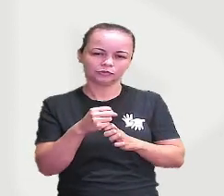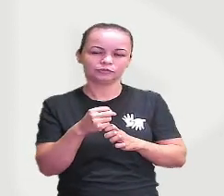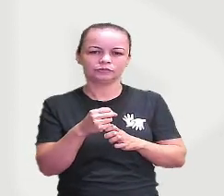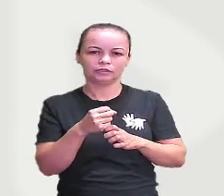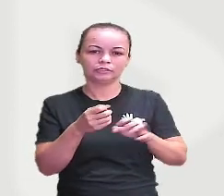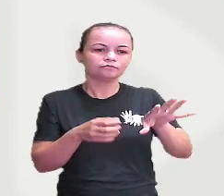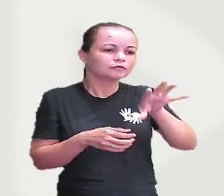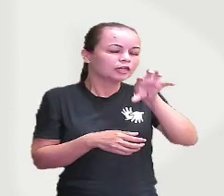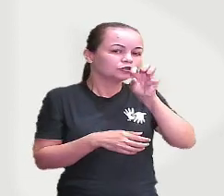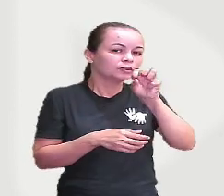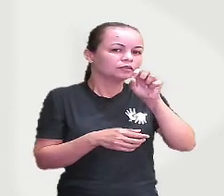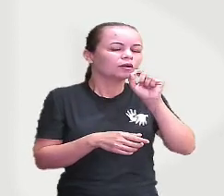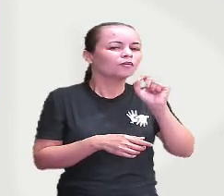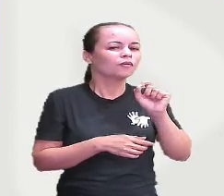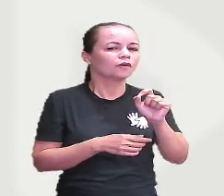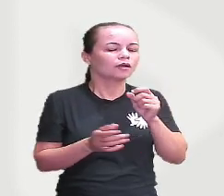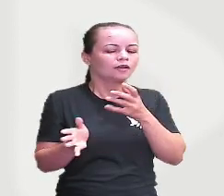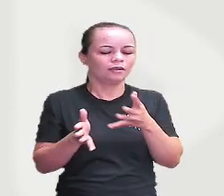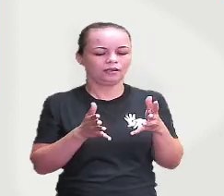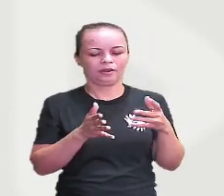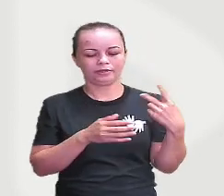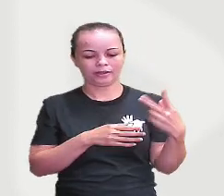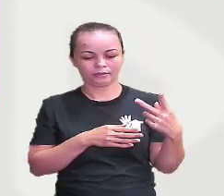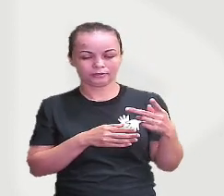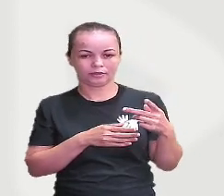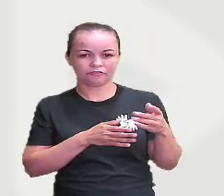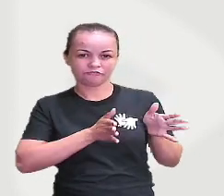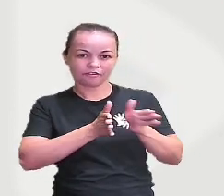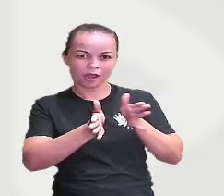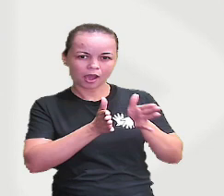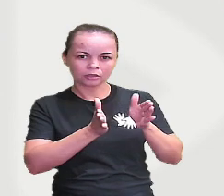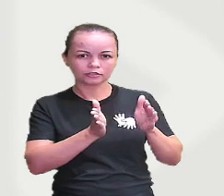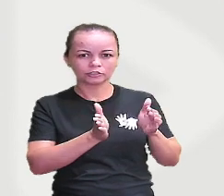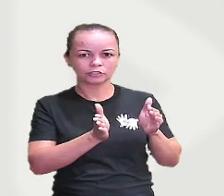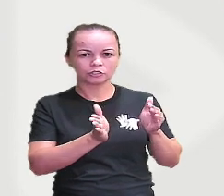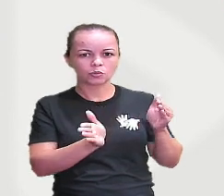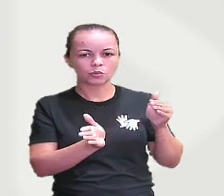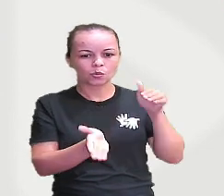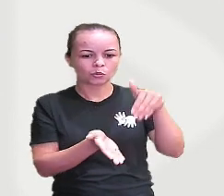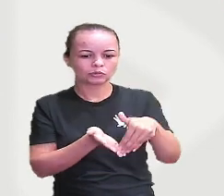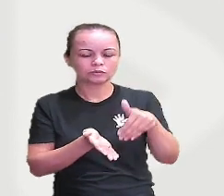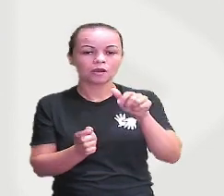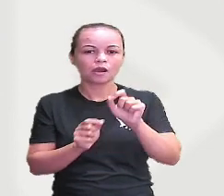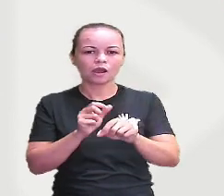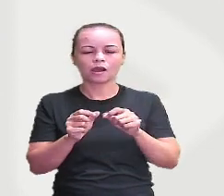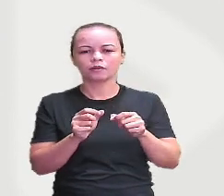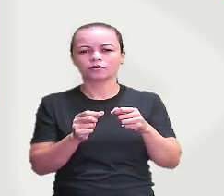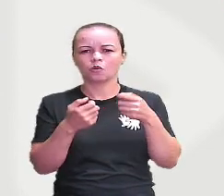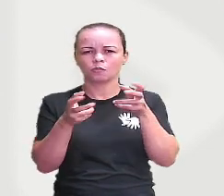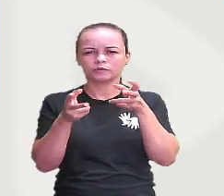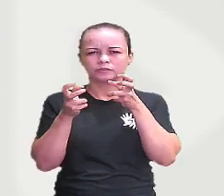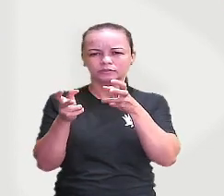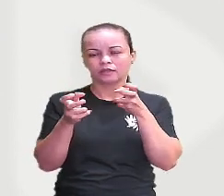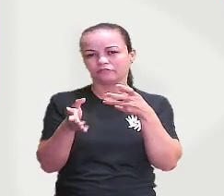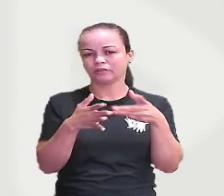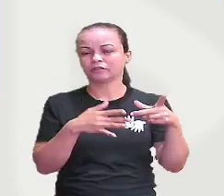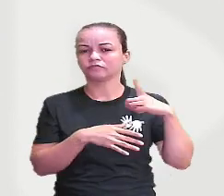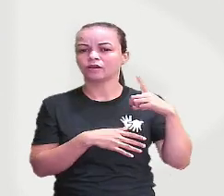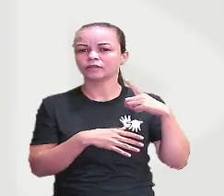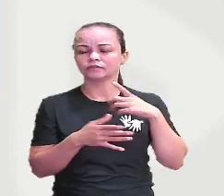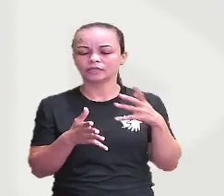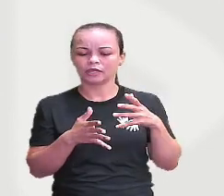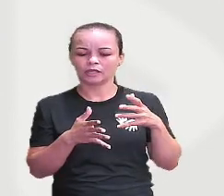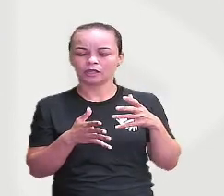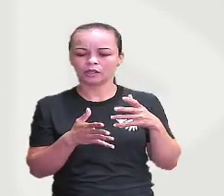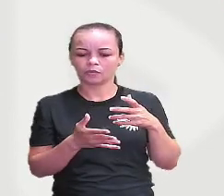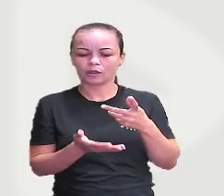respiratória, você pode, nessa última fase, você percebe nitidamente que vai ter um aumento assustador da produção